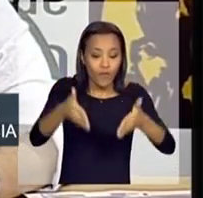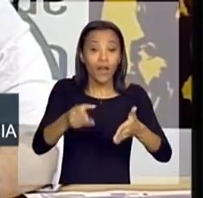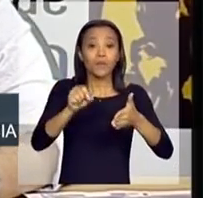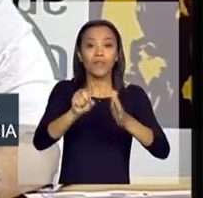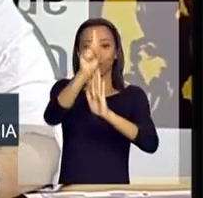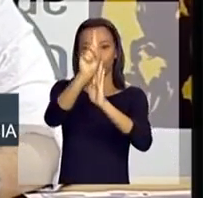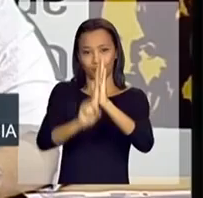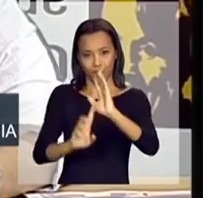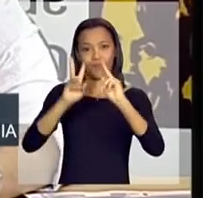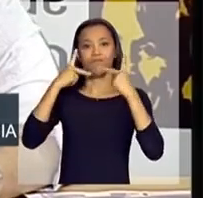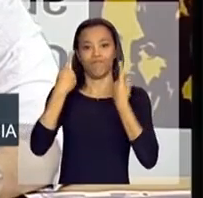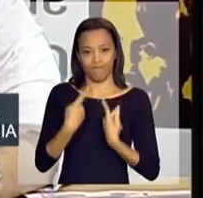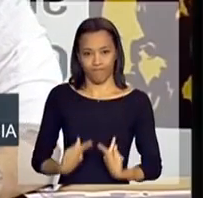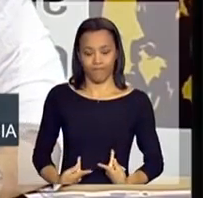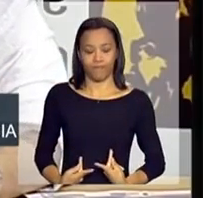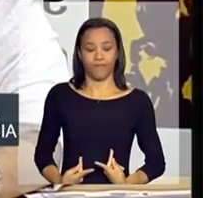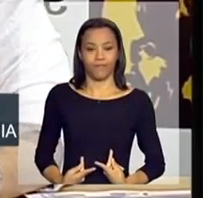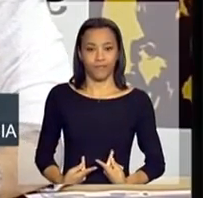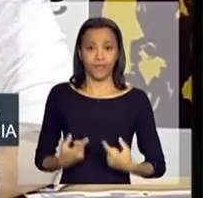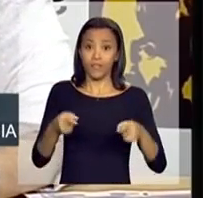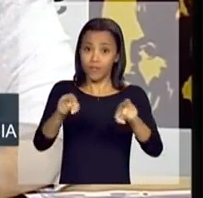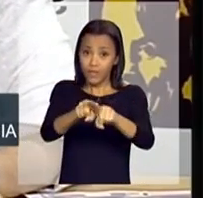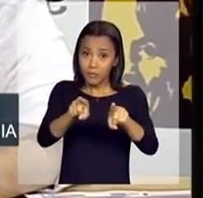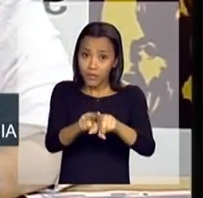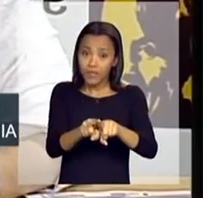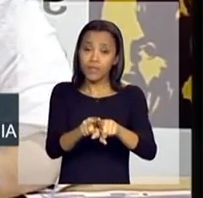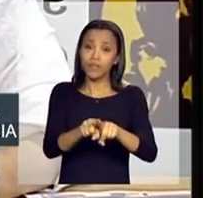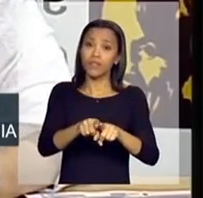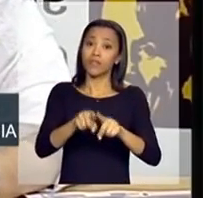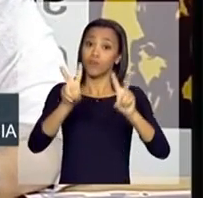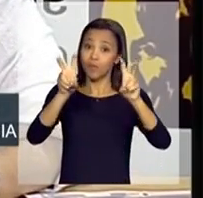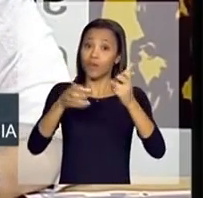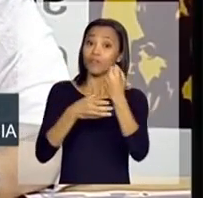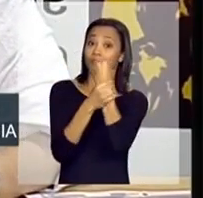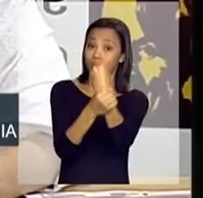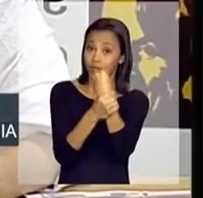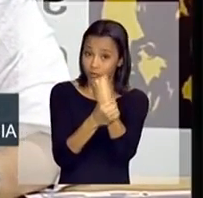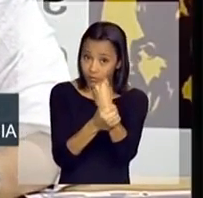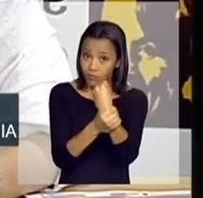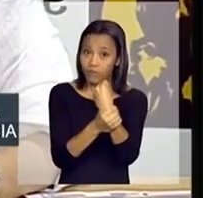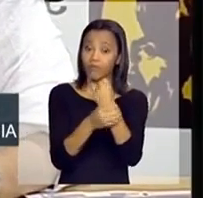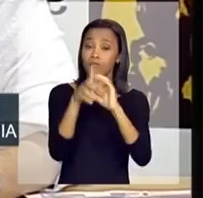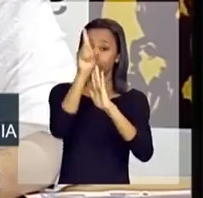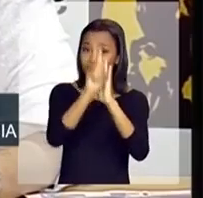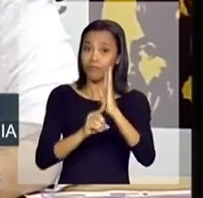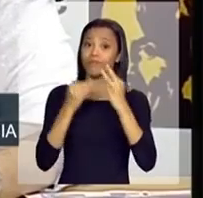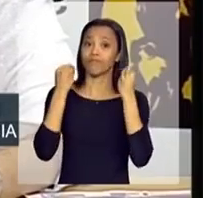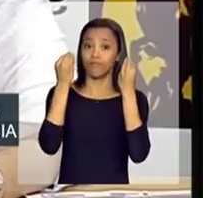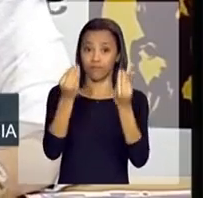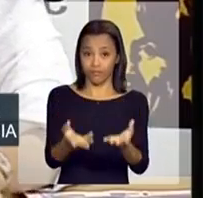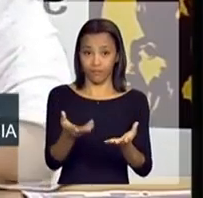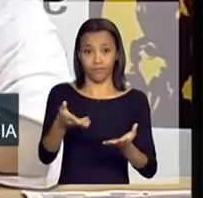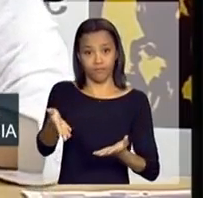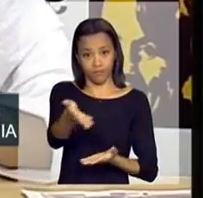direitos humanos e com a questão da garantia desses direitos. Né? E, para tanto,